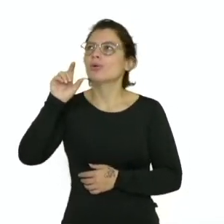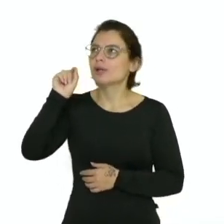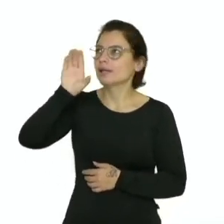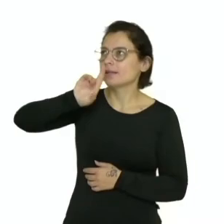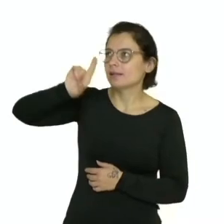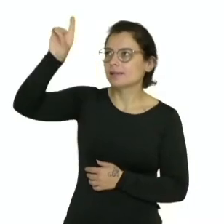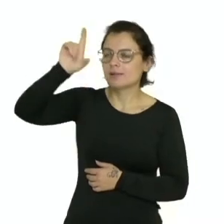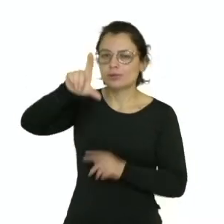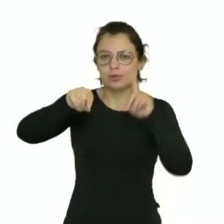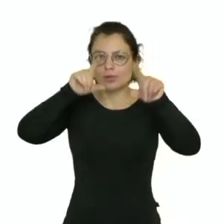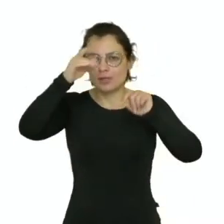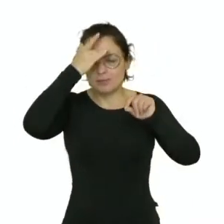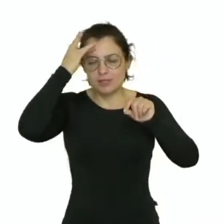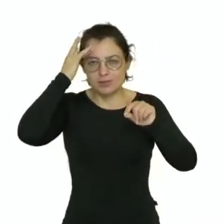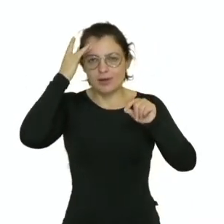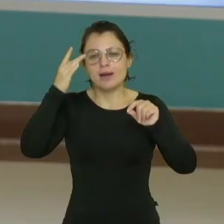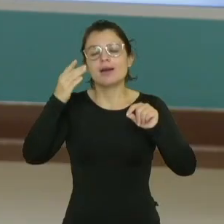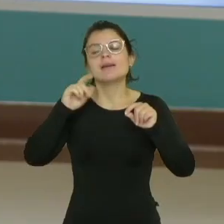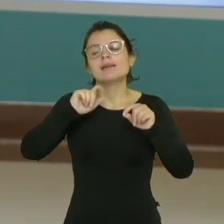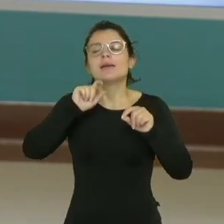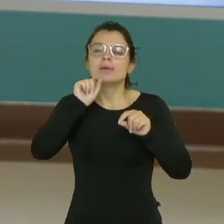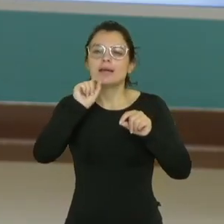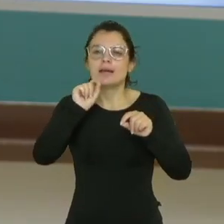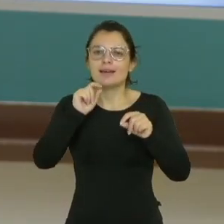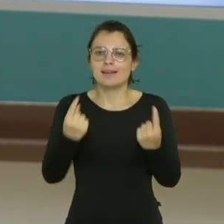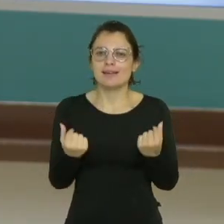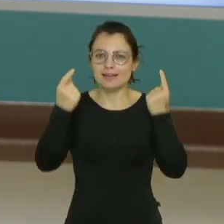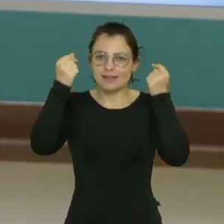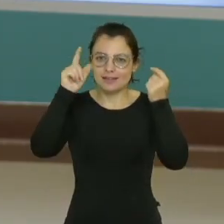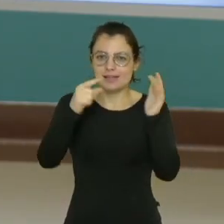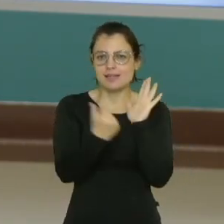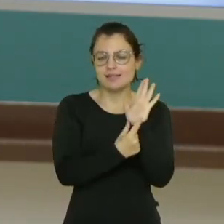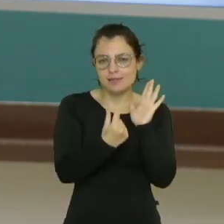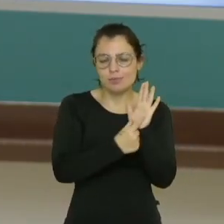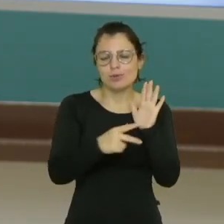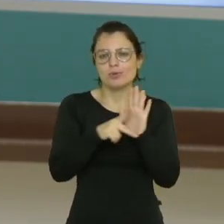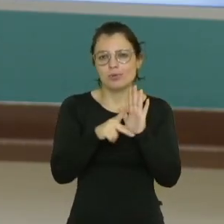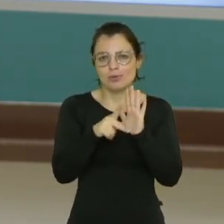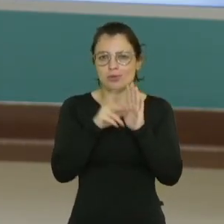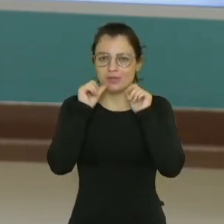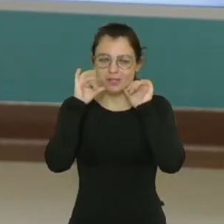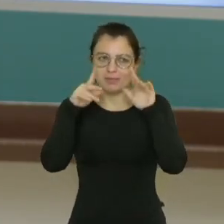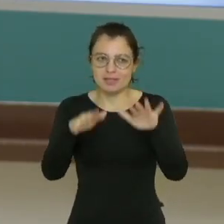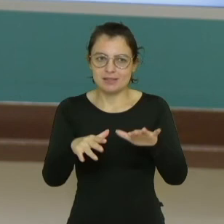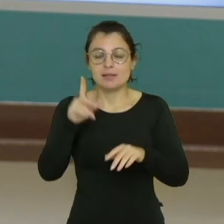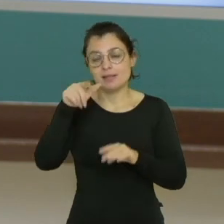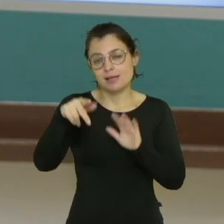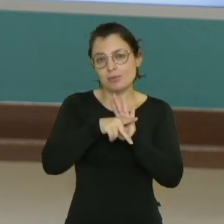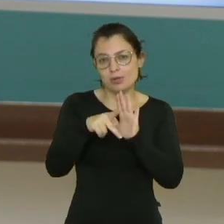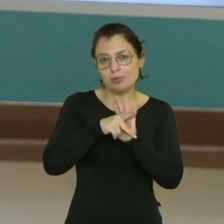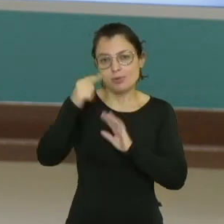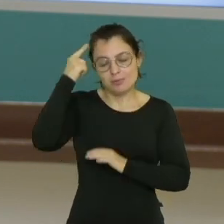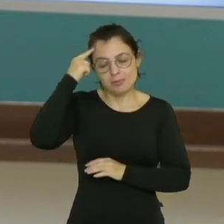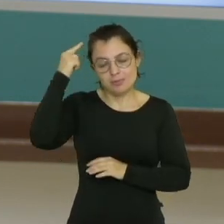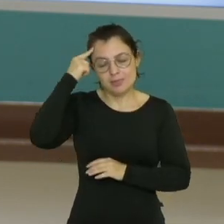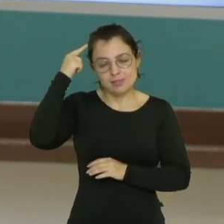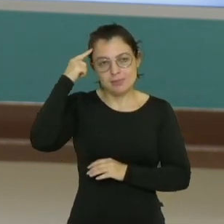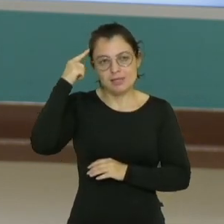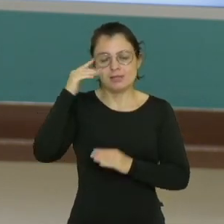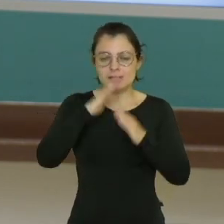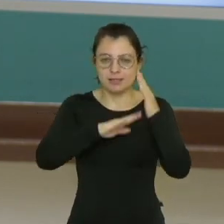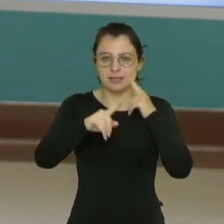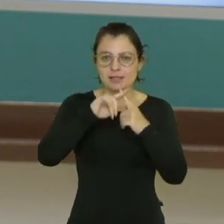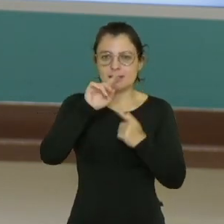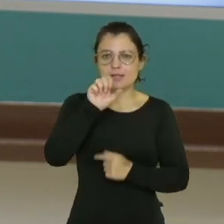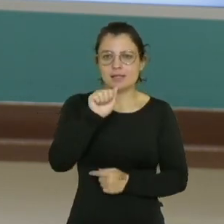a ser o símbolo da bênção. É importante lembrar que isso também vai fazer parte aí do pensamento da Igreja Anglicana, mas